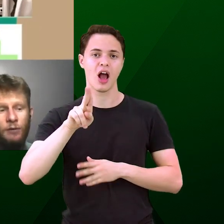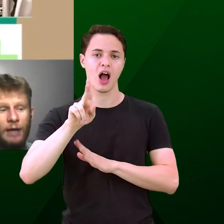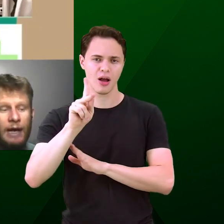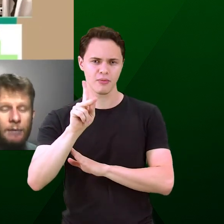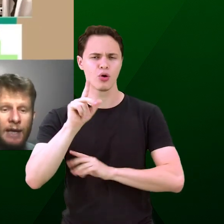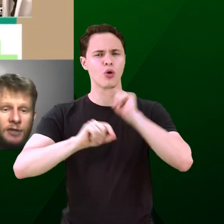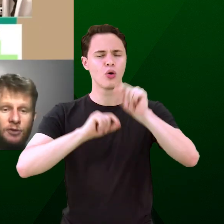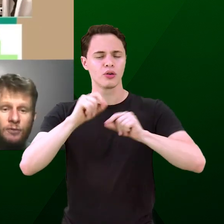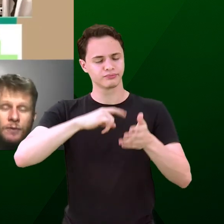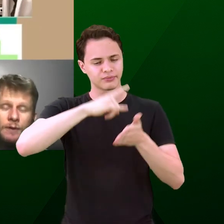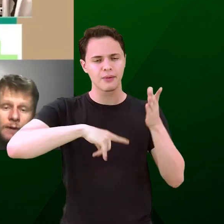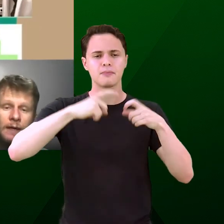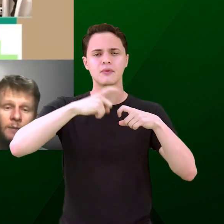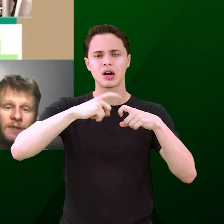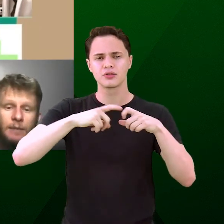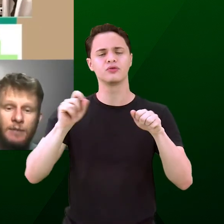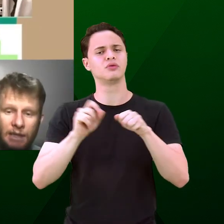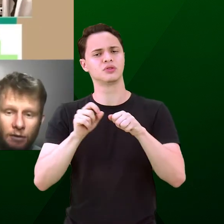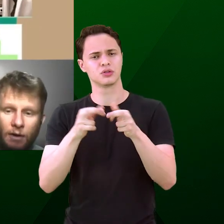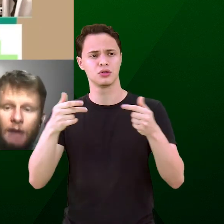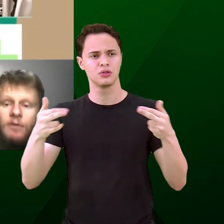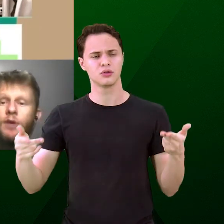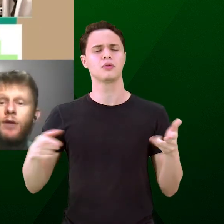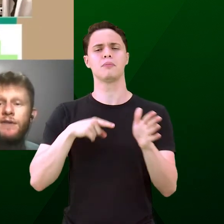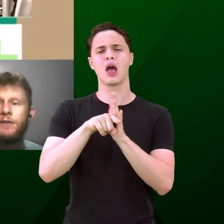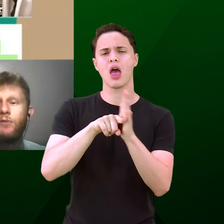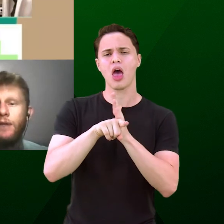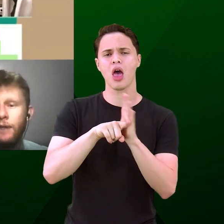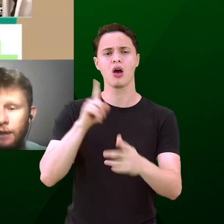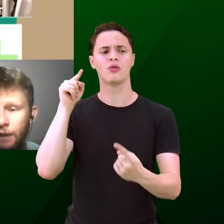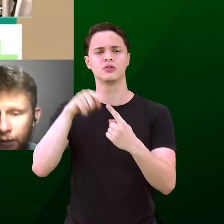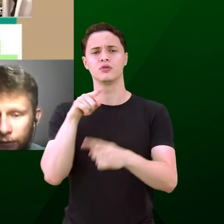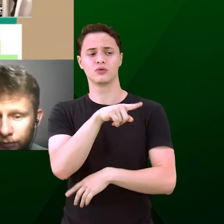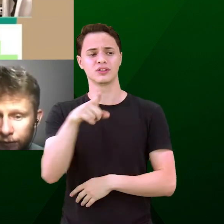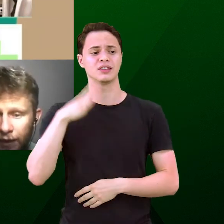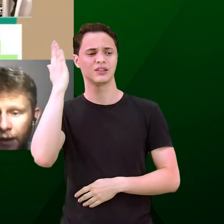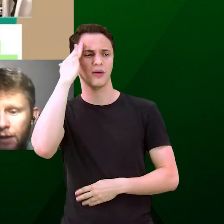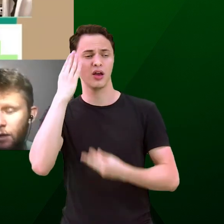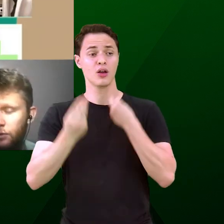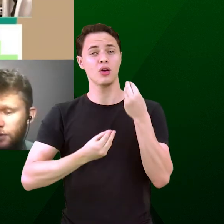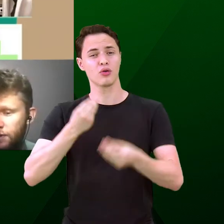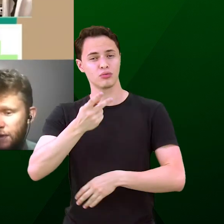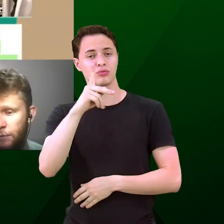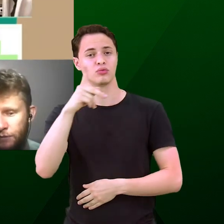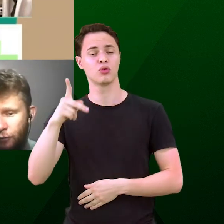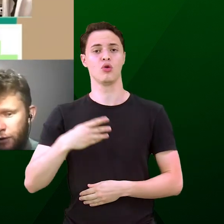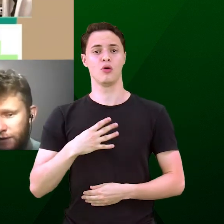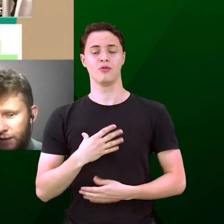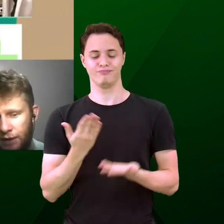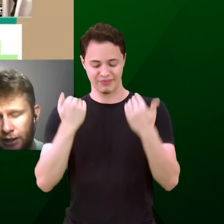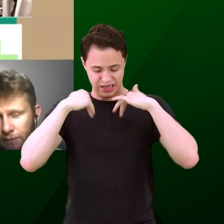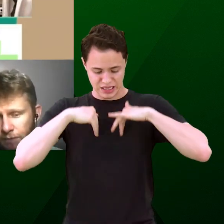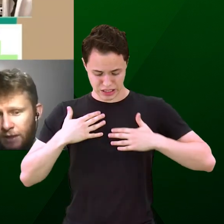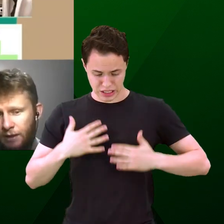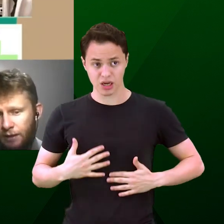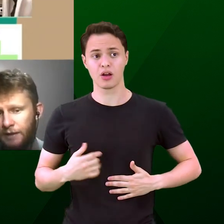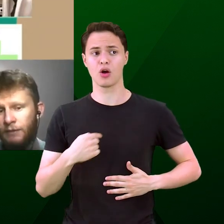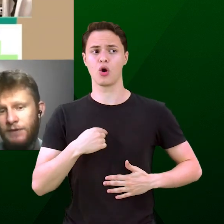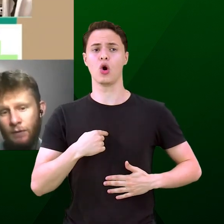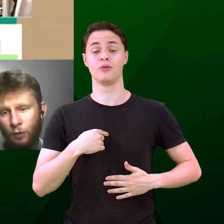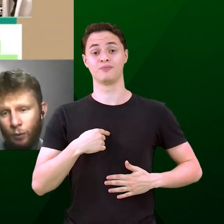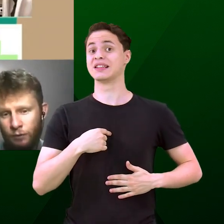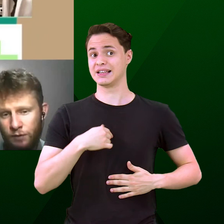nesse sentido que eu coloquei essas informações, tá? Vai depender muito do tipo de pessoa e do tipo de corrida. O que você vai comer